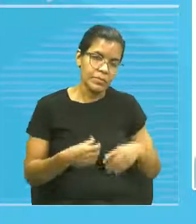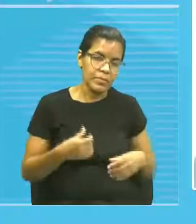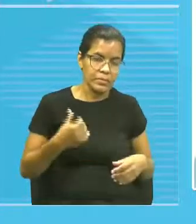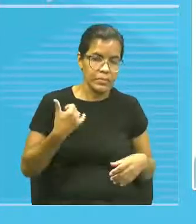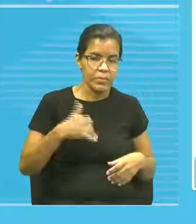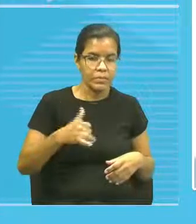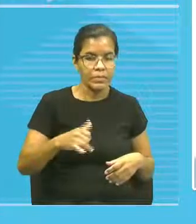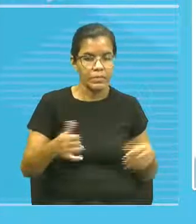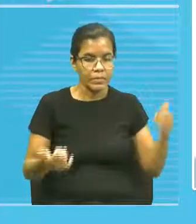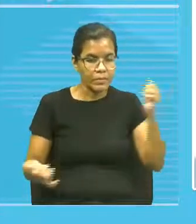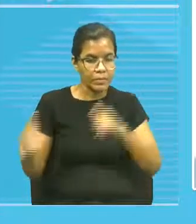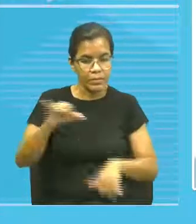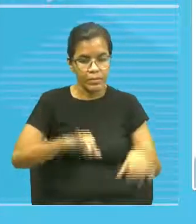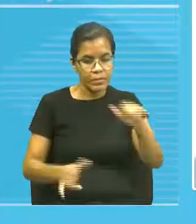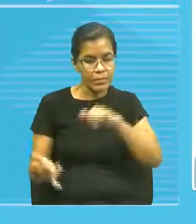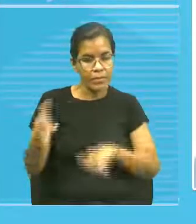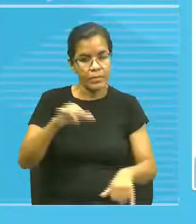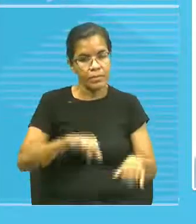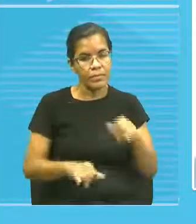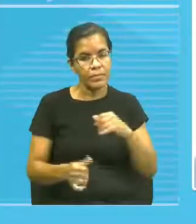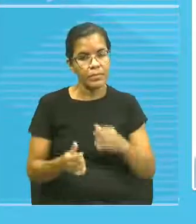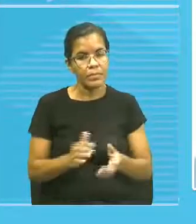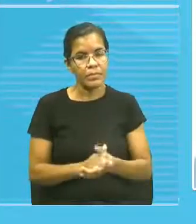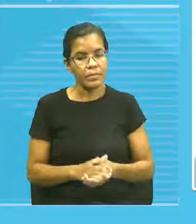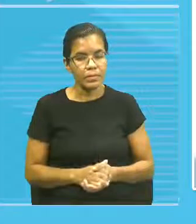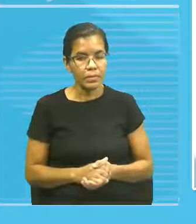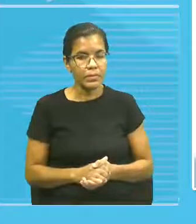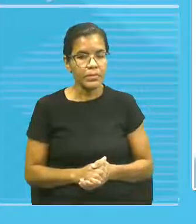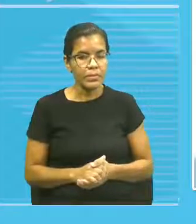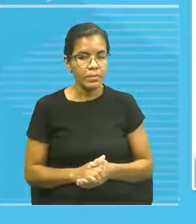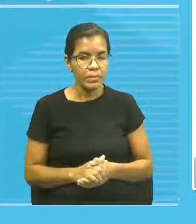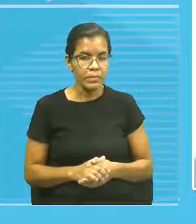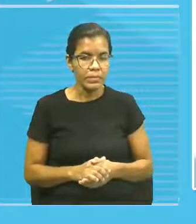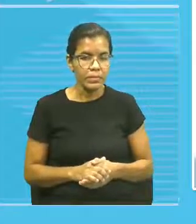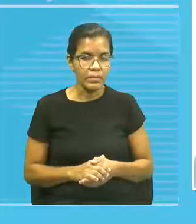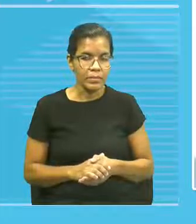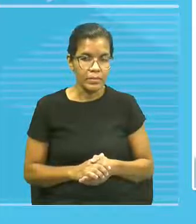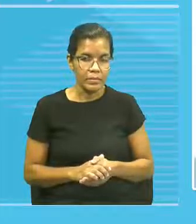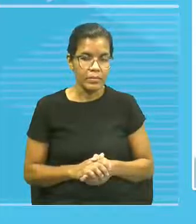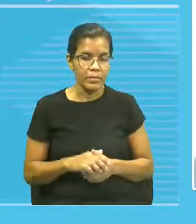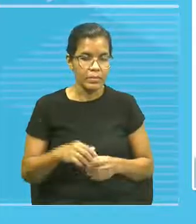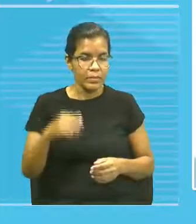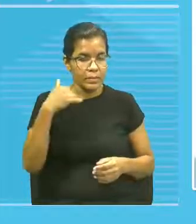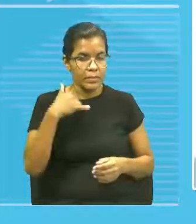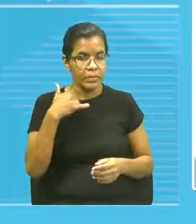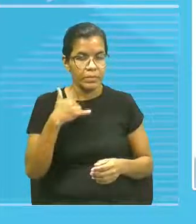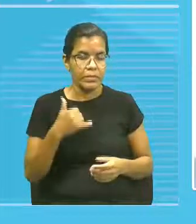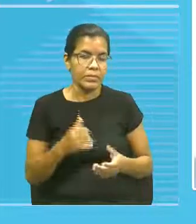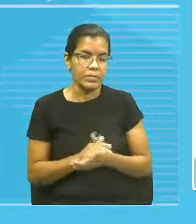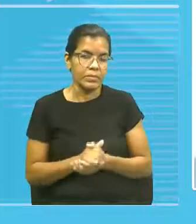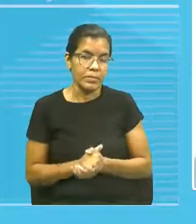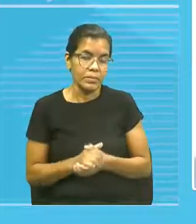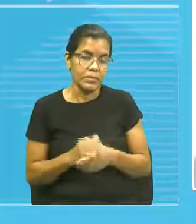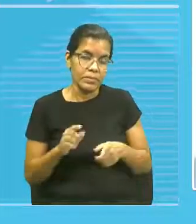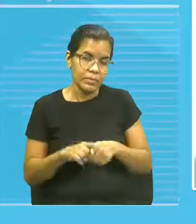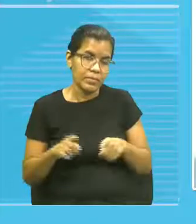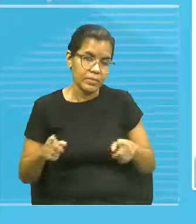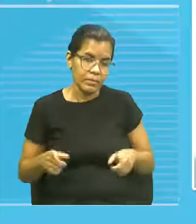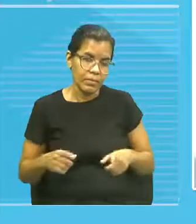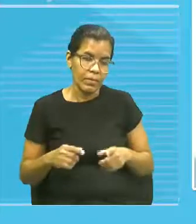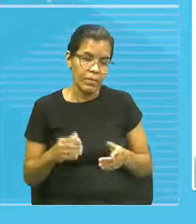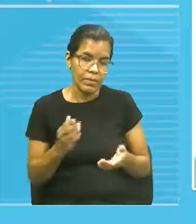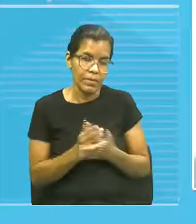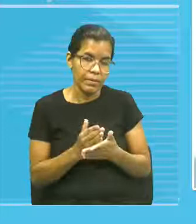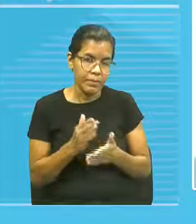energia química, que é a energia de recarregar a bateria do celular. Certo? Porém, parte dessa